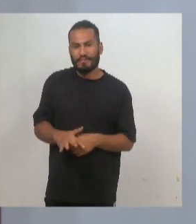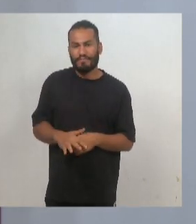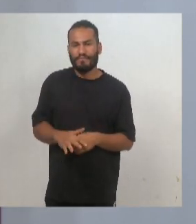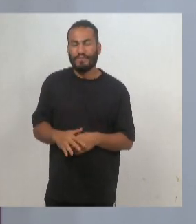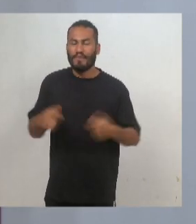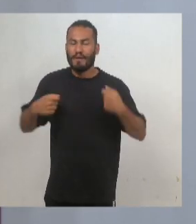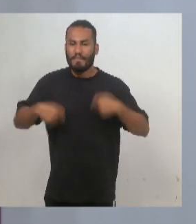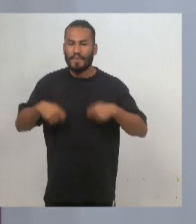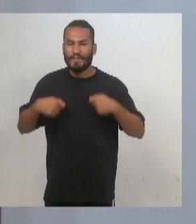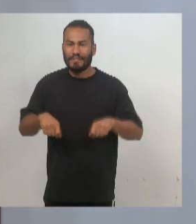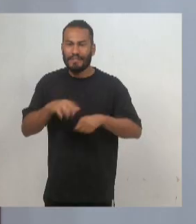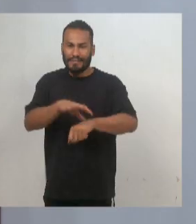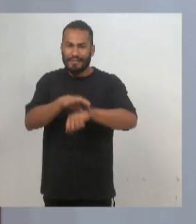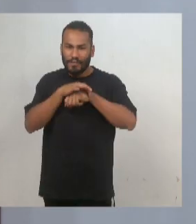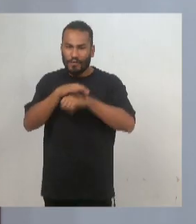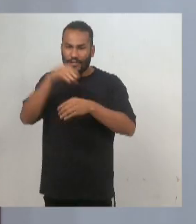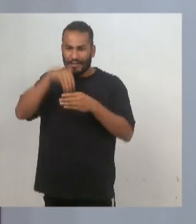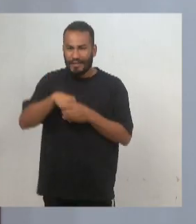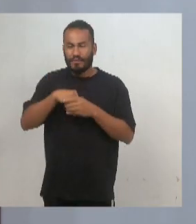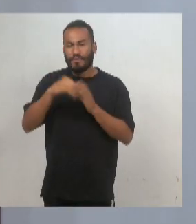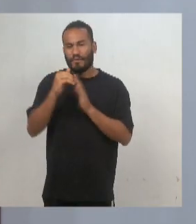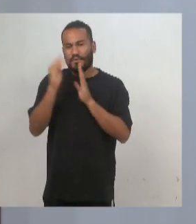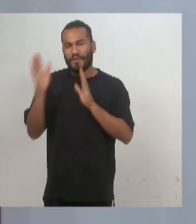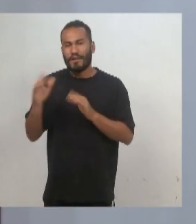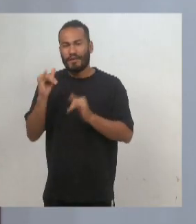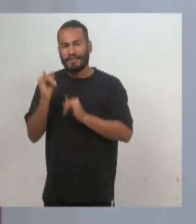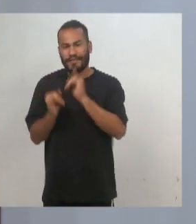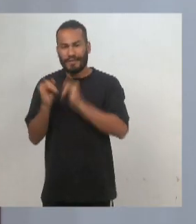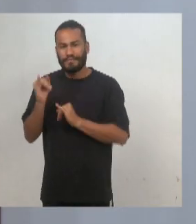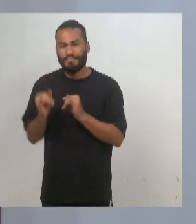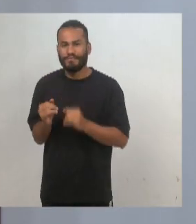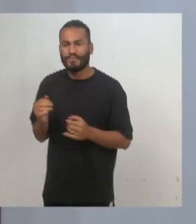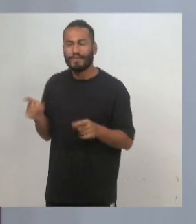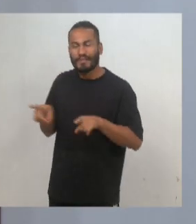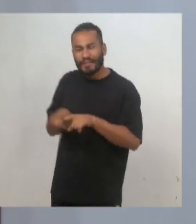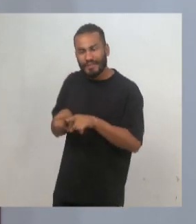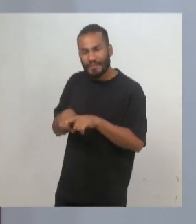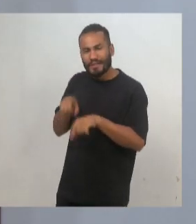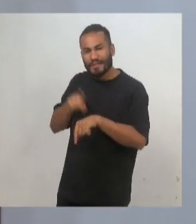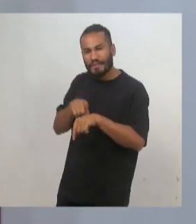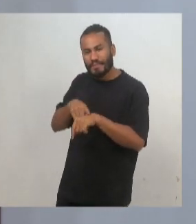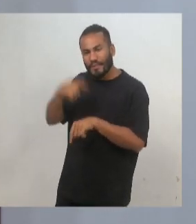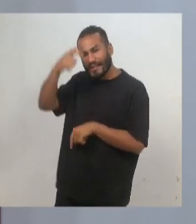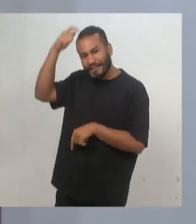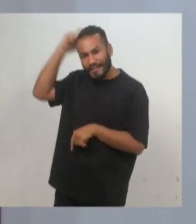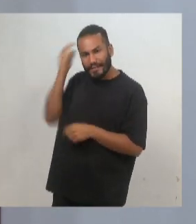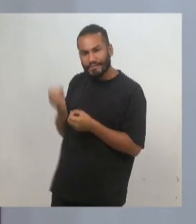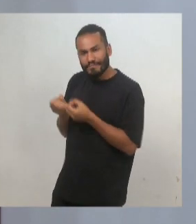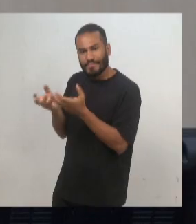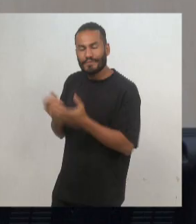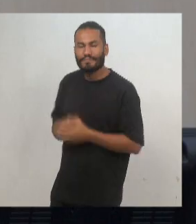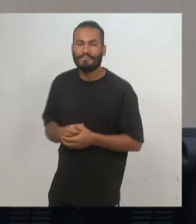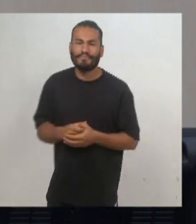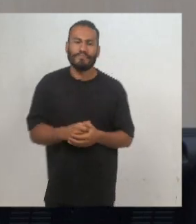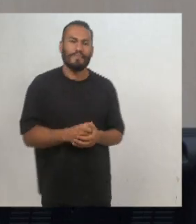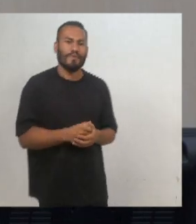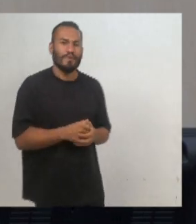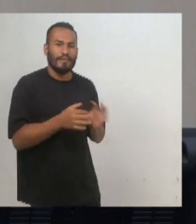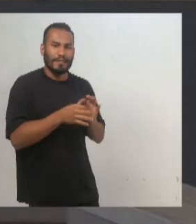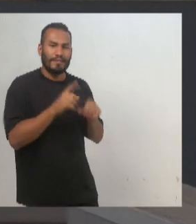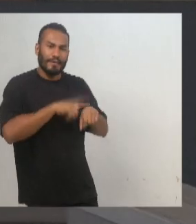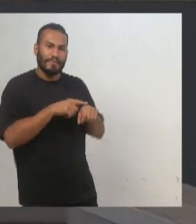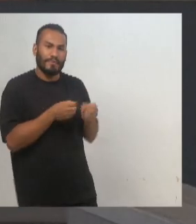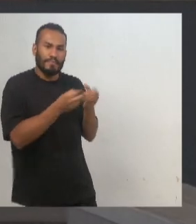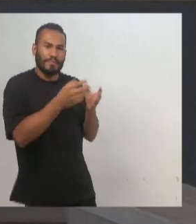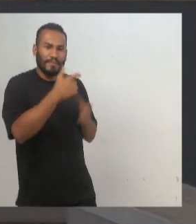Elas precisam estar seguras dentro e fora da internet. Concedo a parte ao vereador Adriano. Ou-se a parte, vereador Adriano